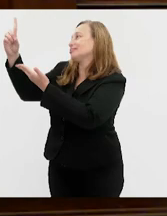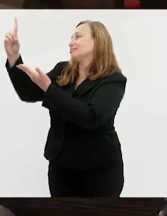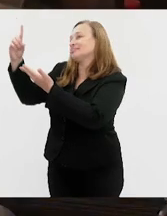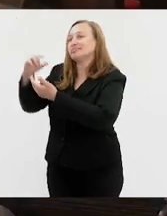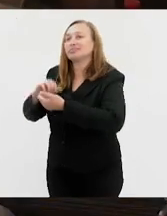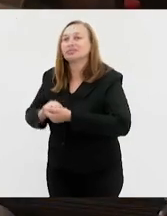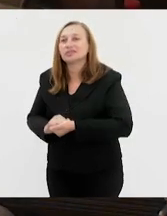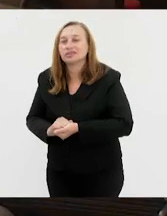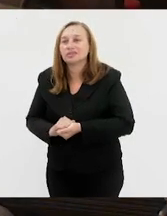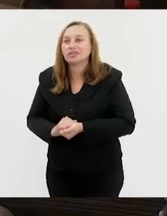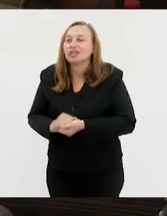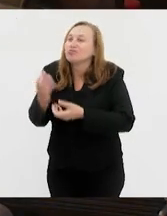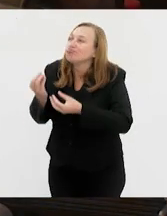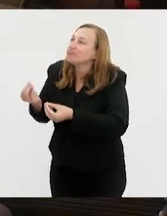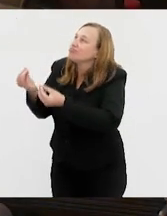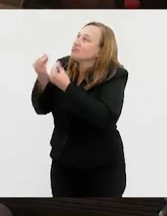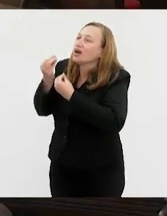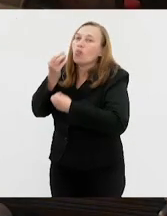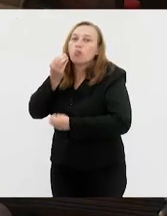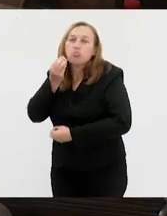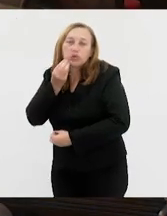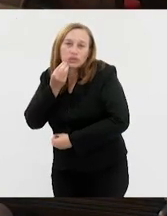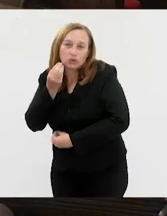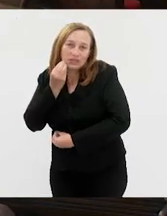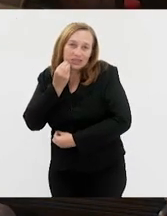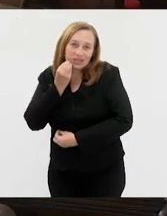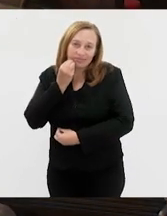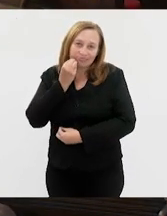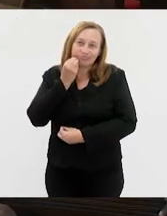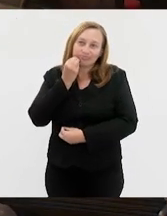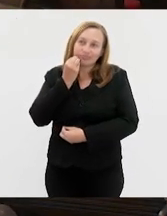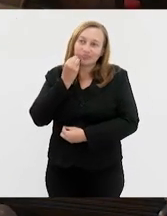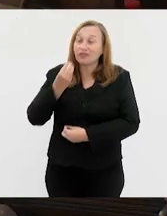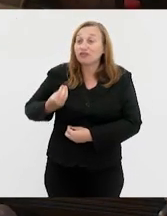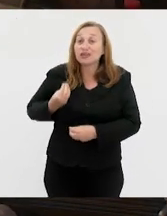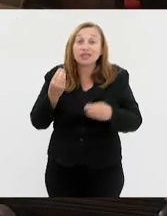por me dar essa oportunidade de estar aqui.